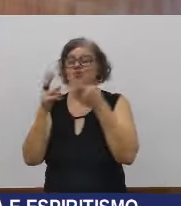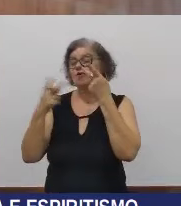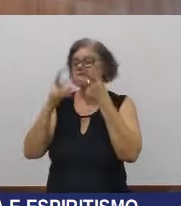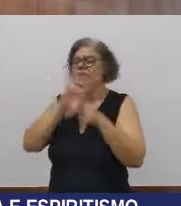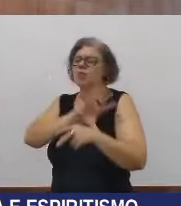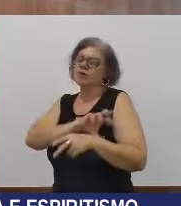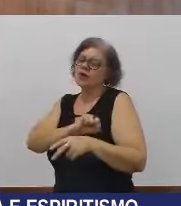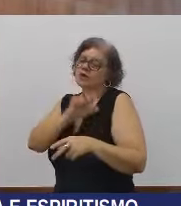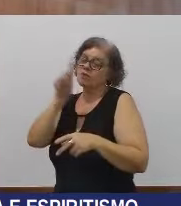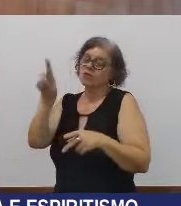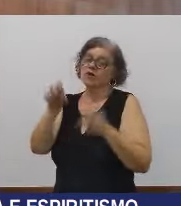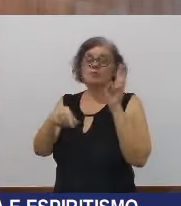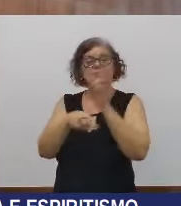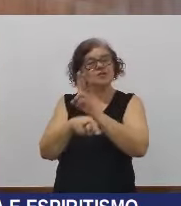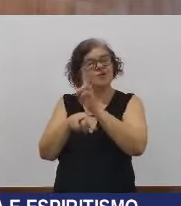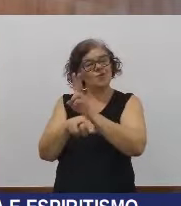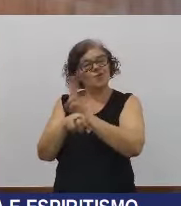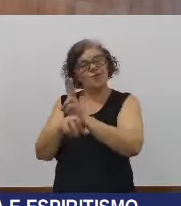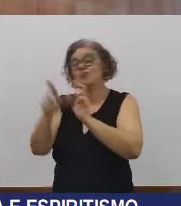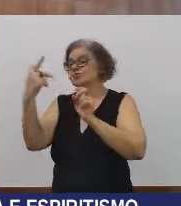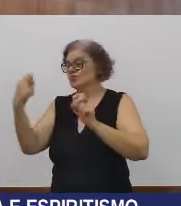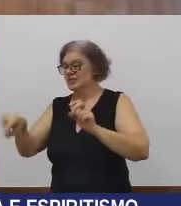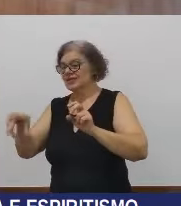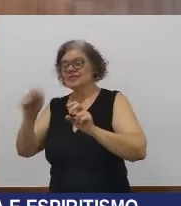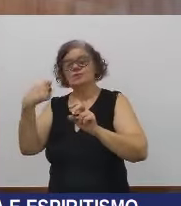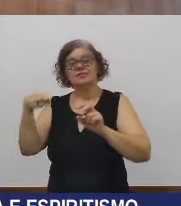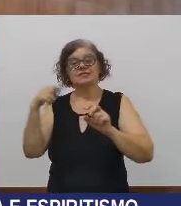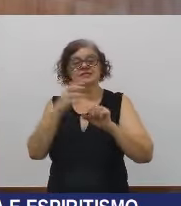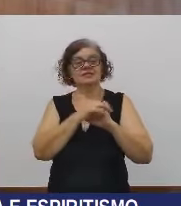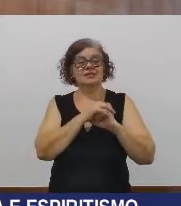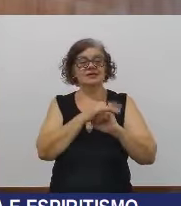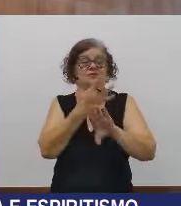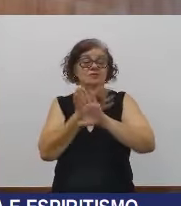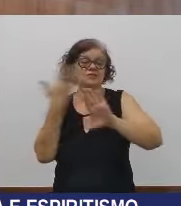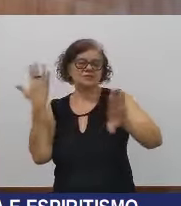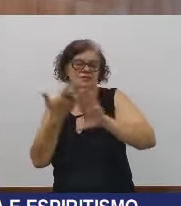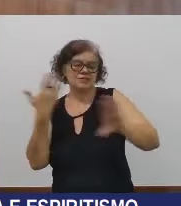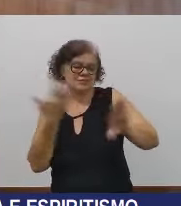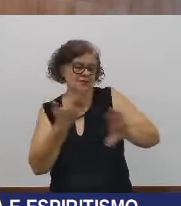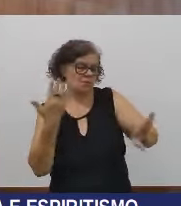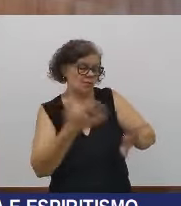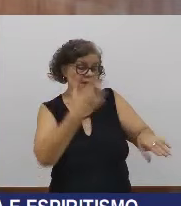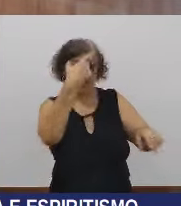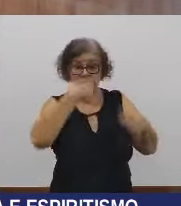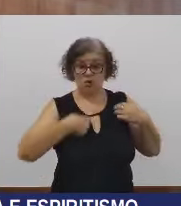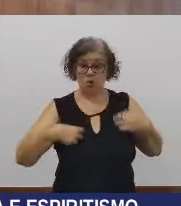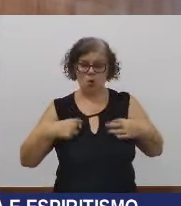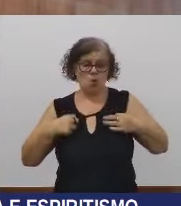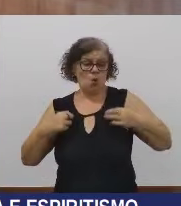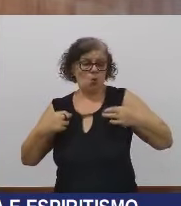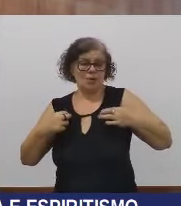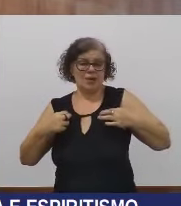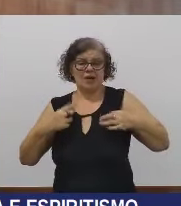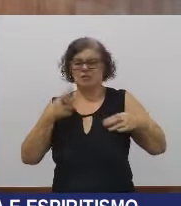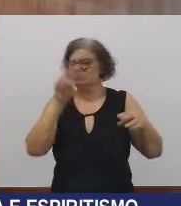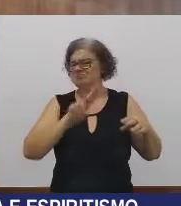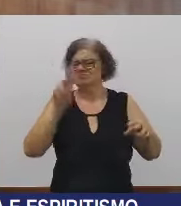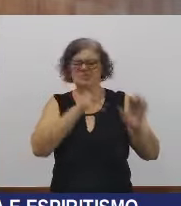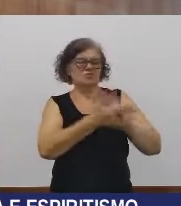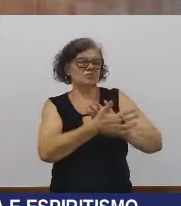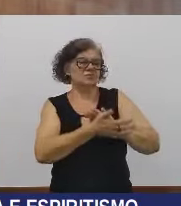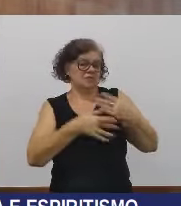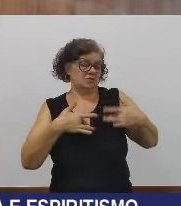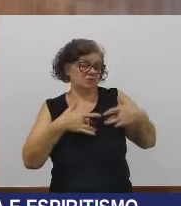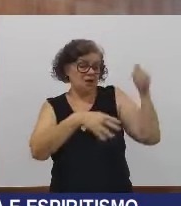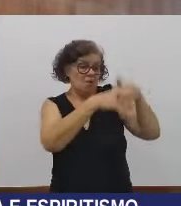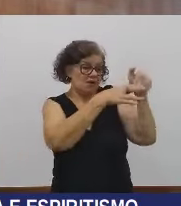ama, não cuida de alguém que precisa, não separa aquele monte de roupa que você não usa.